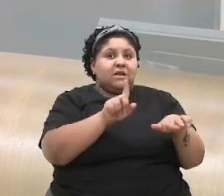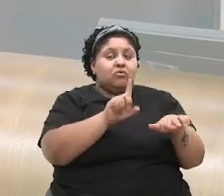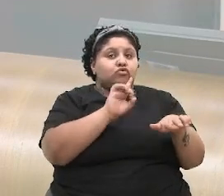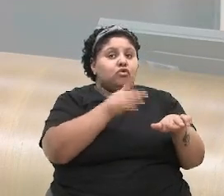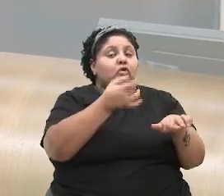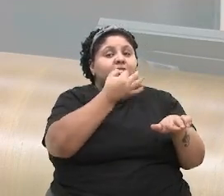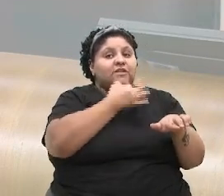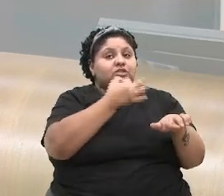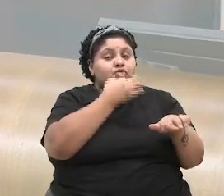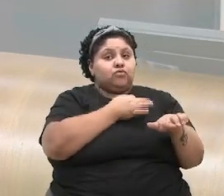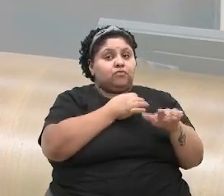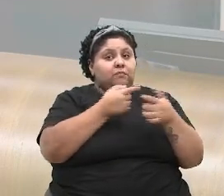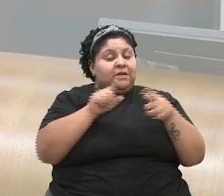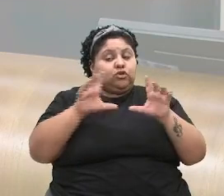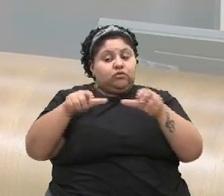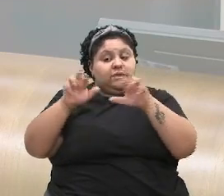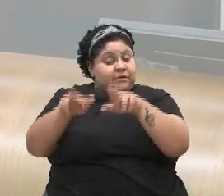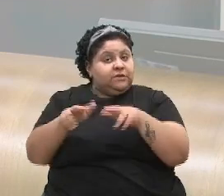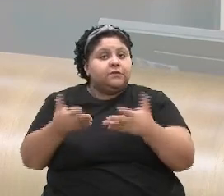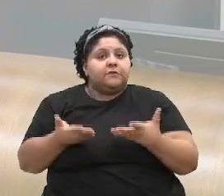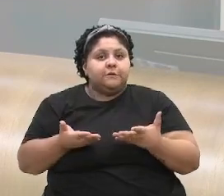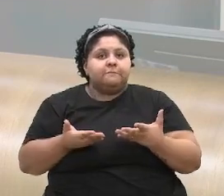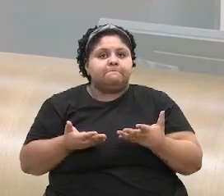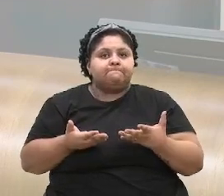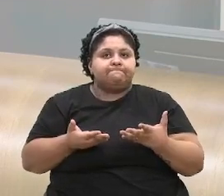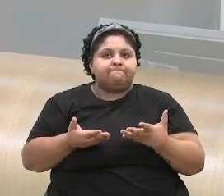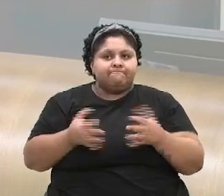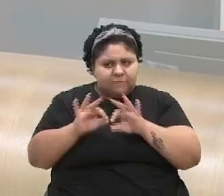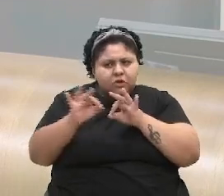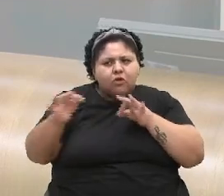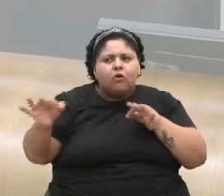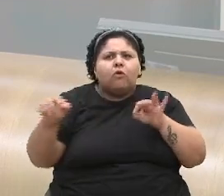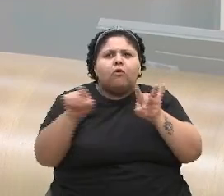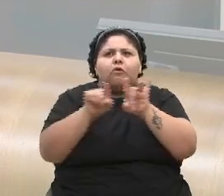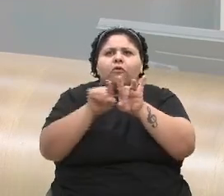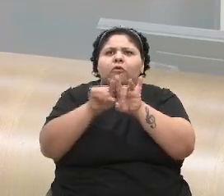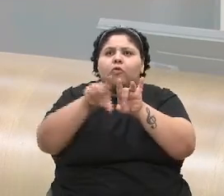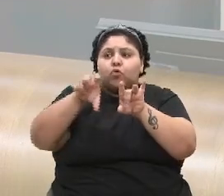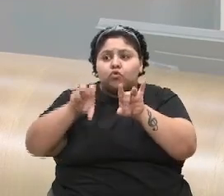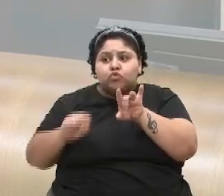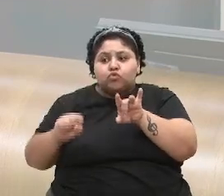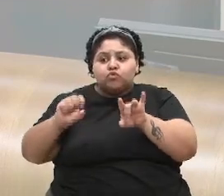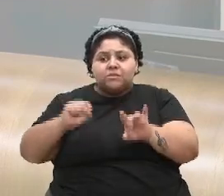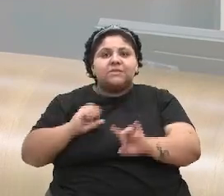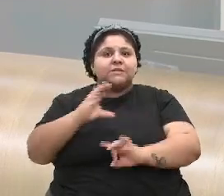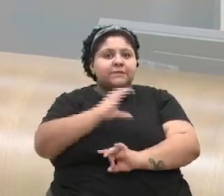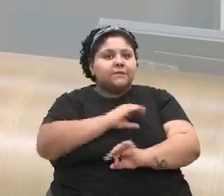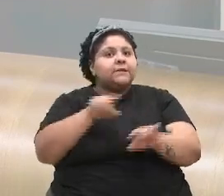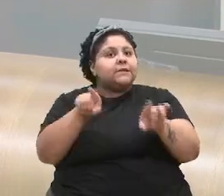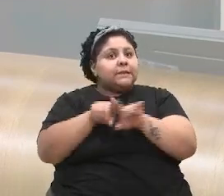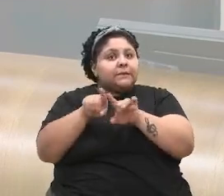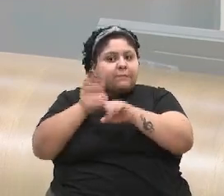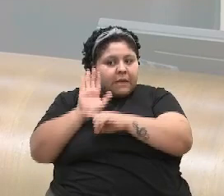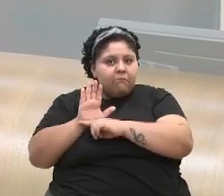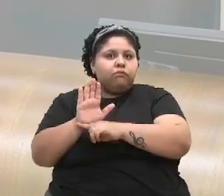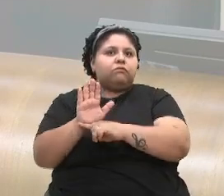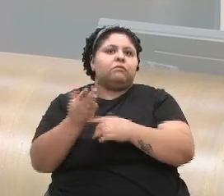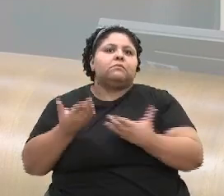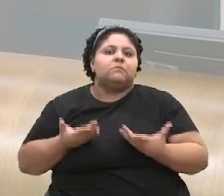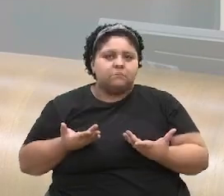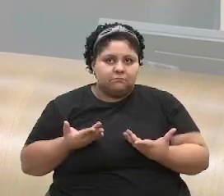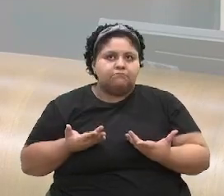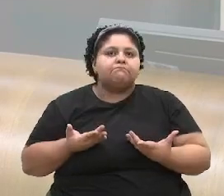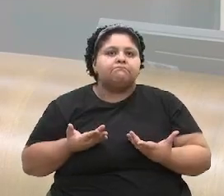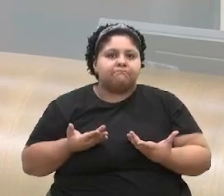né? A região toda. E vou um pouco mais longe, vereador Zanquim. O sul de Santa Catarina também será beneficiado.